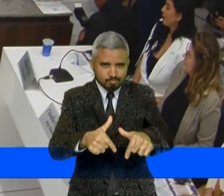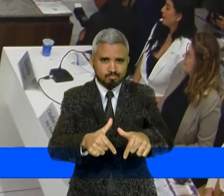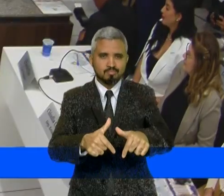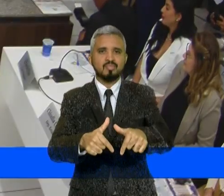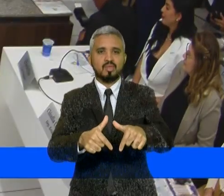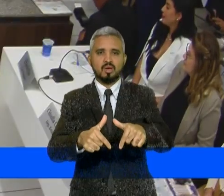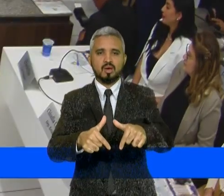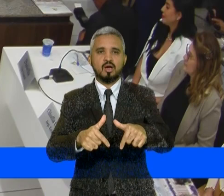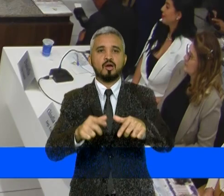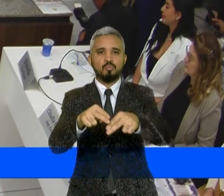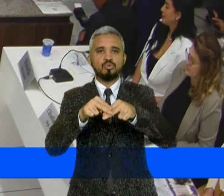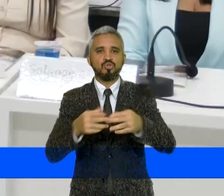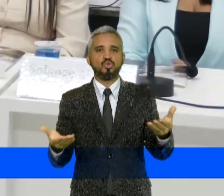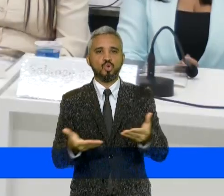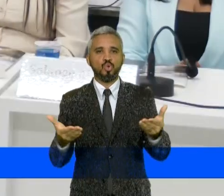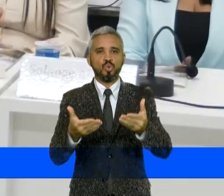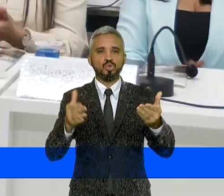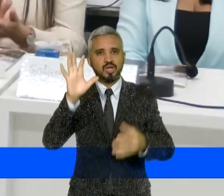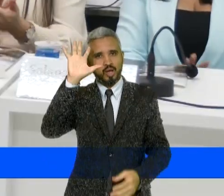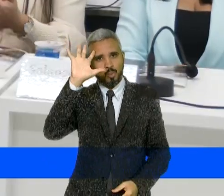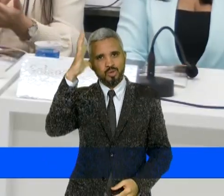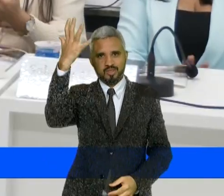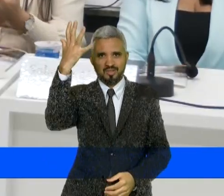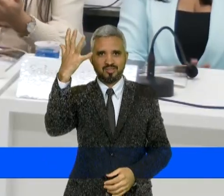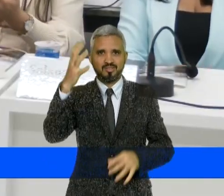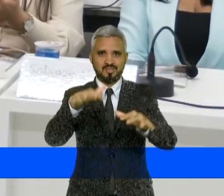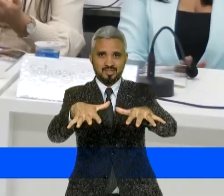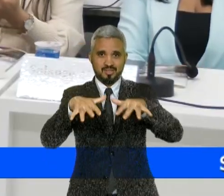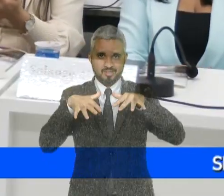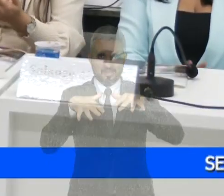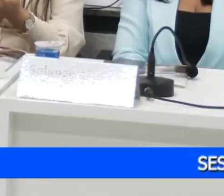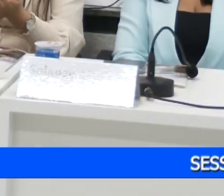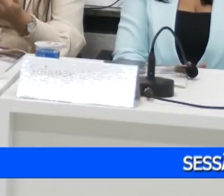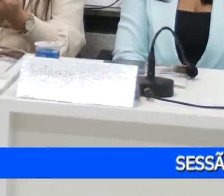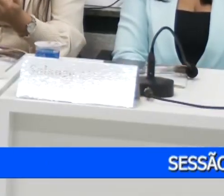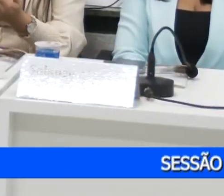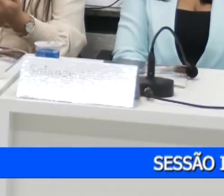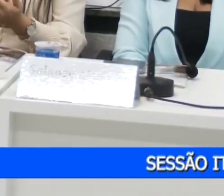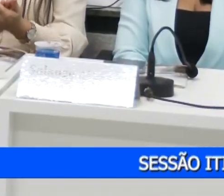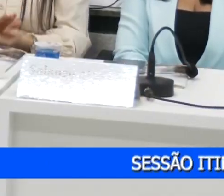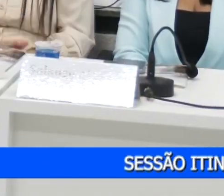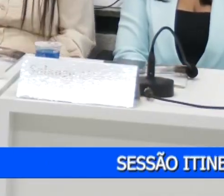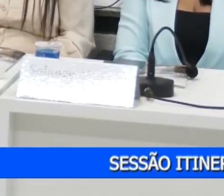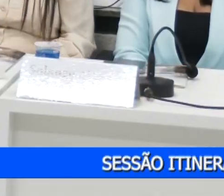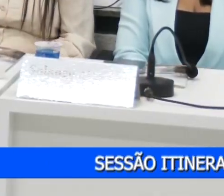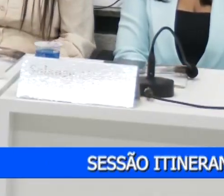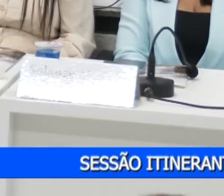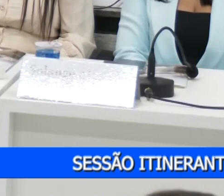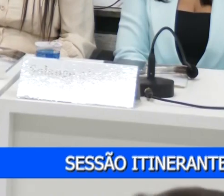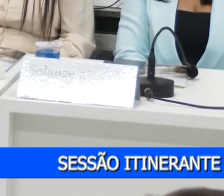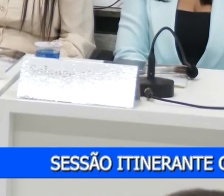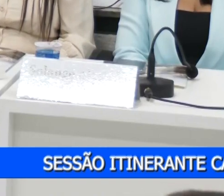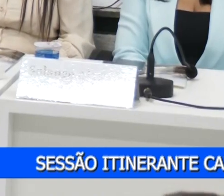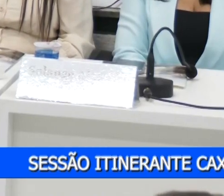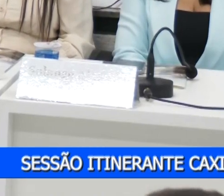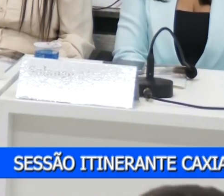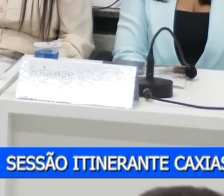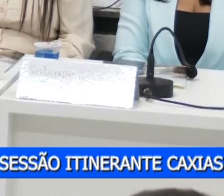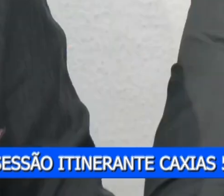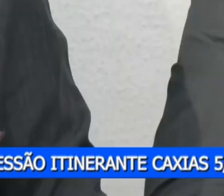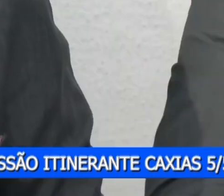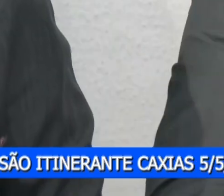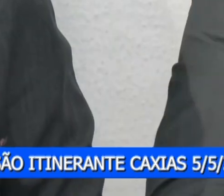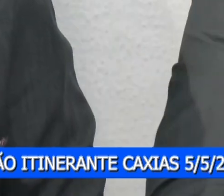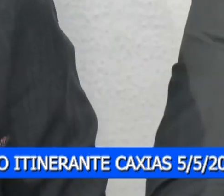aconteceria hoje essa sessão itinerante. Porque eu sei que a concorrência aqui é enorme, são